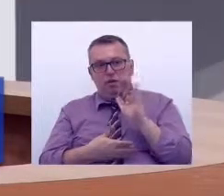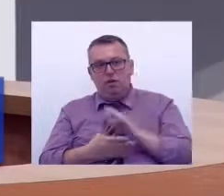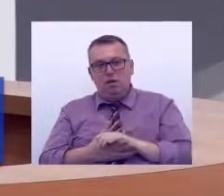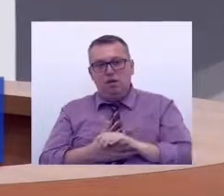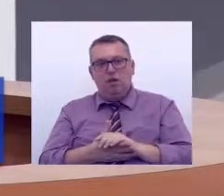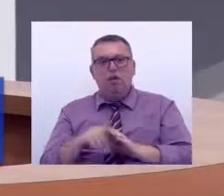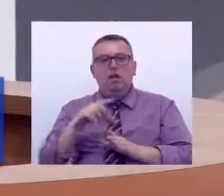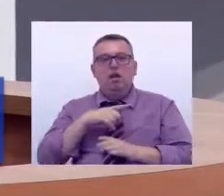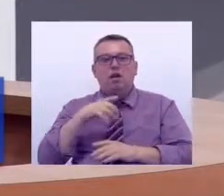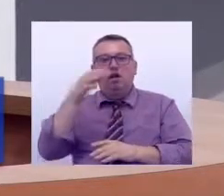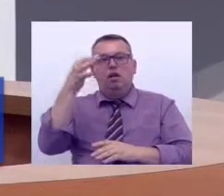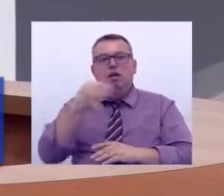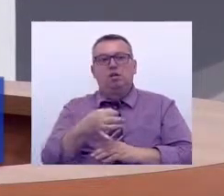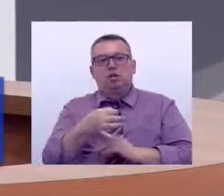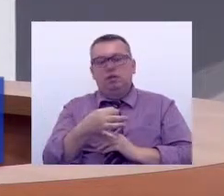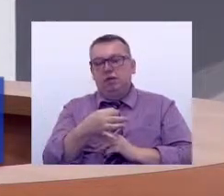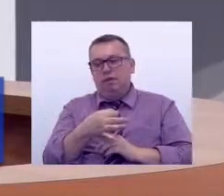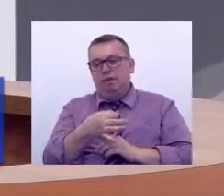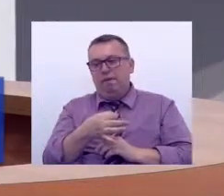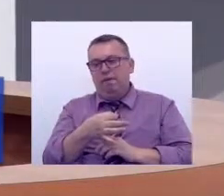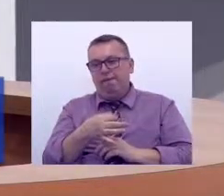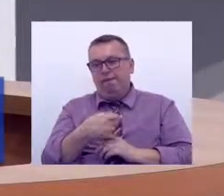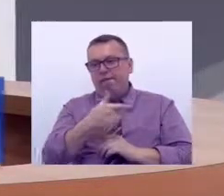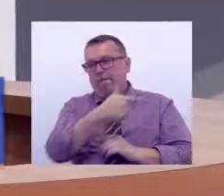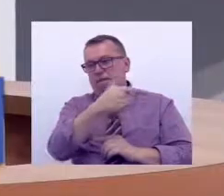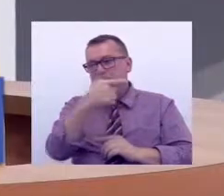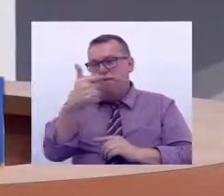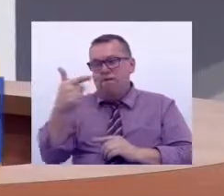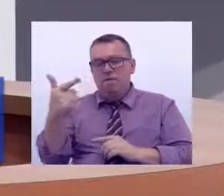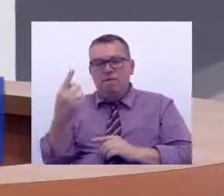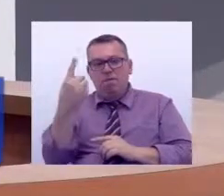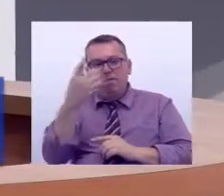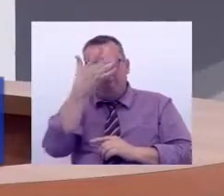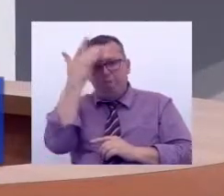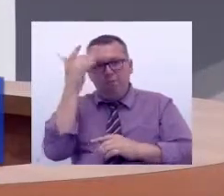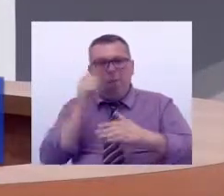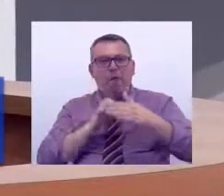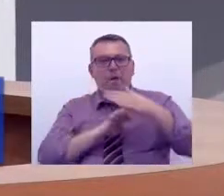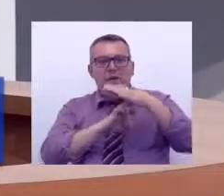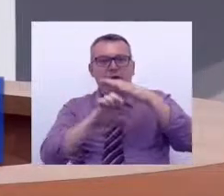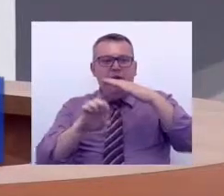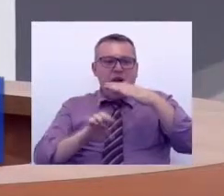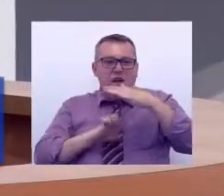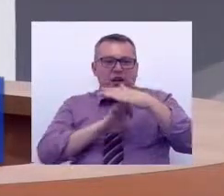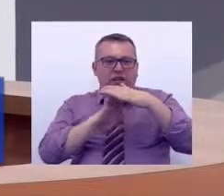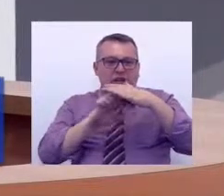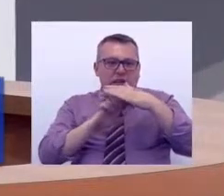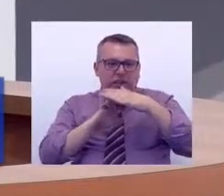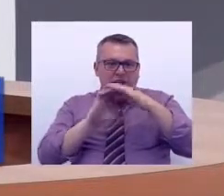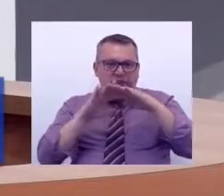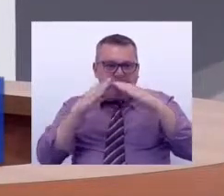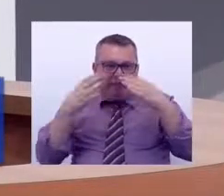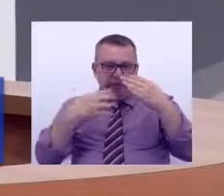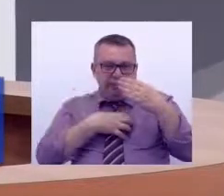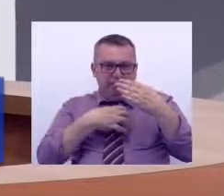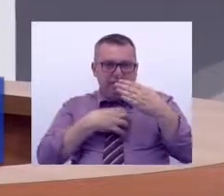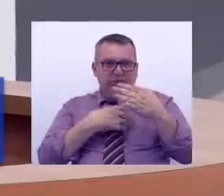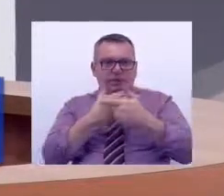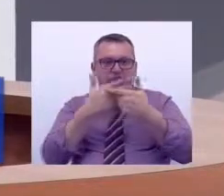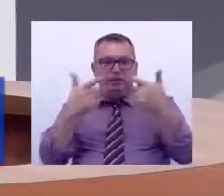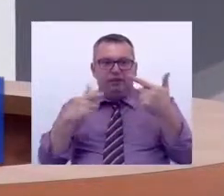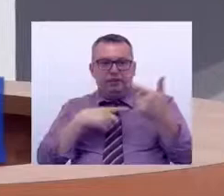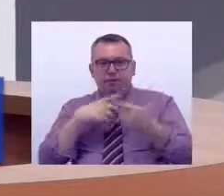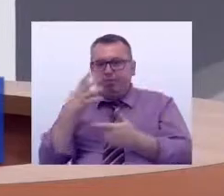eu tenho certeza que nenhum empresário desta cidade, quando sentir que as coisas